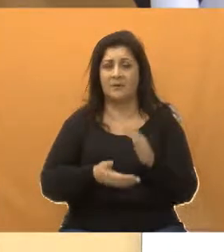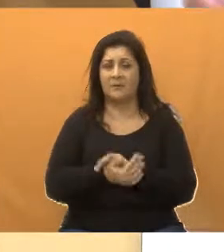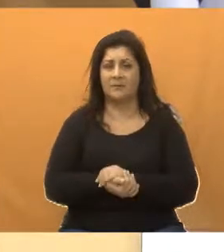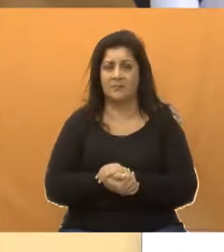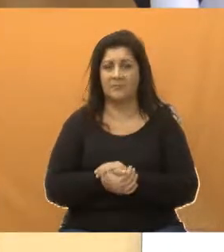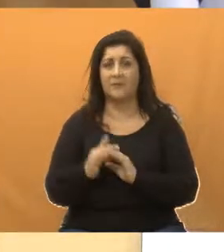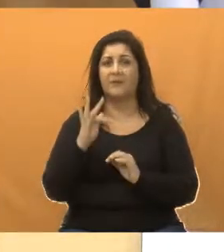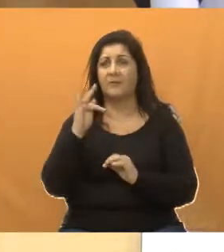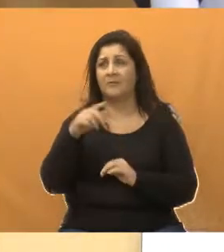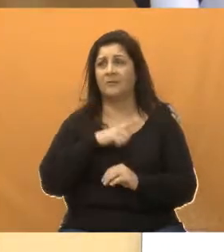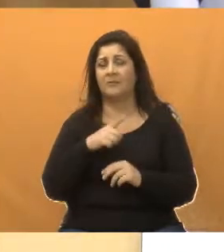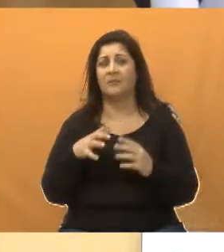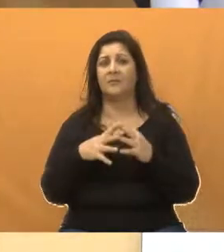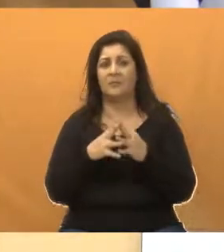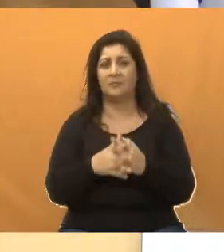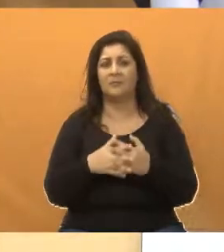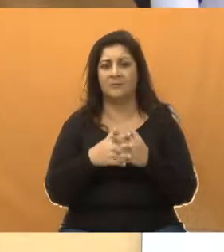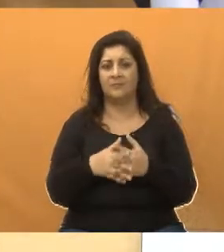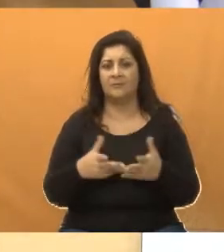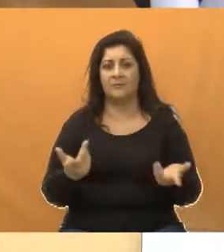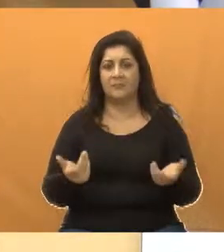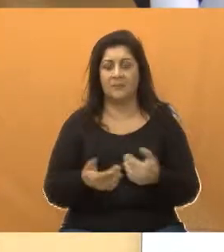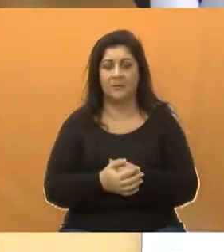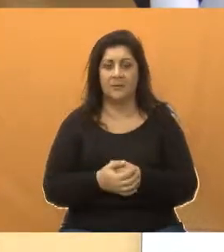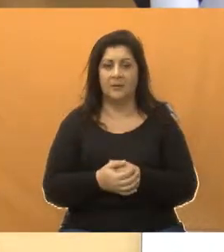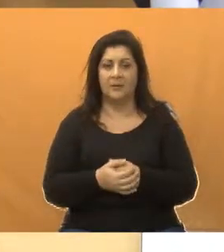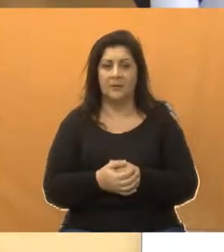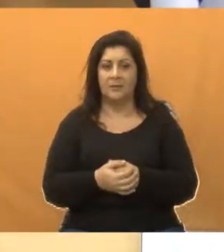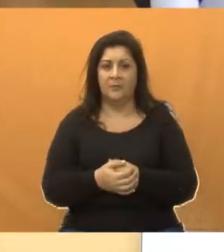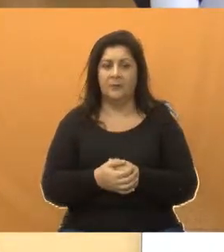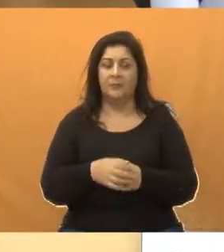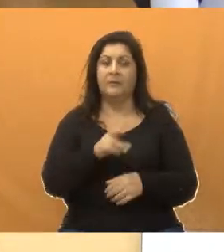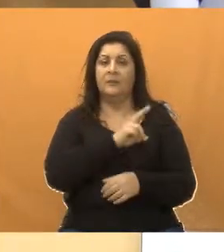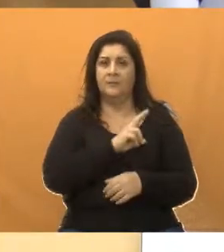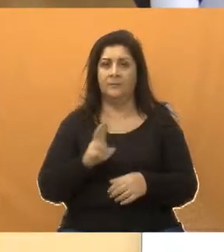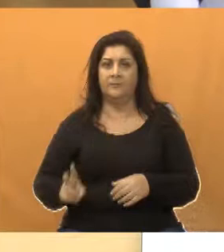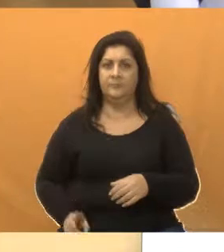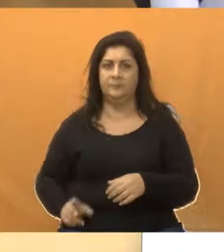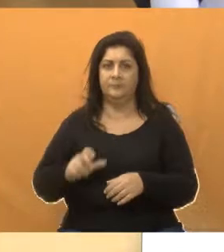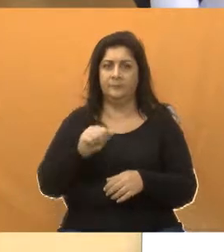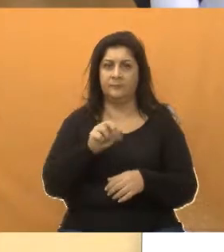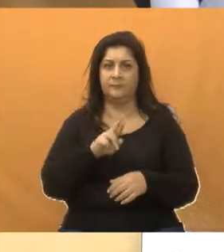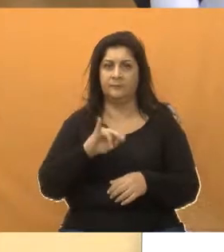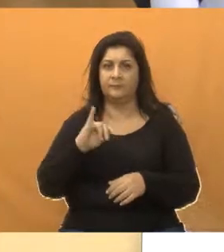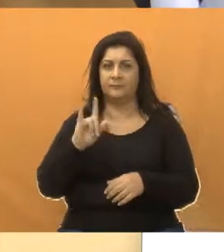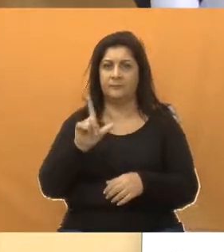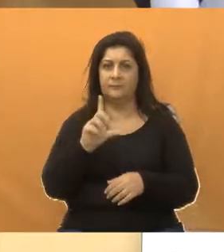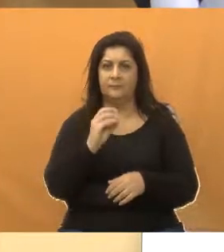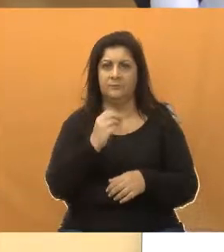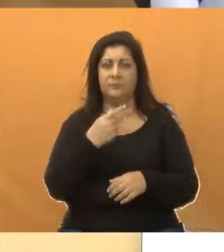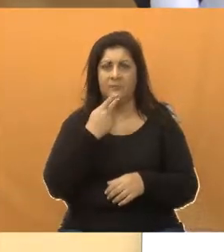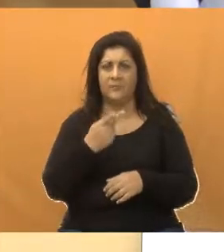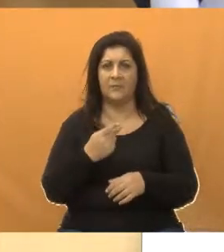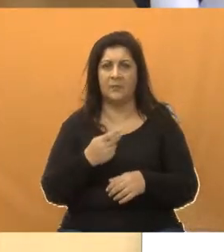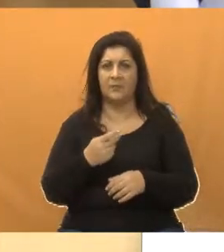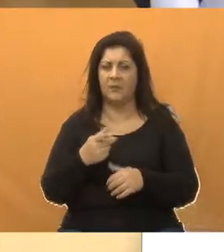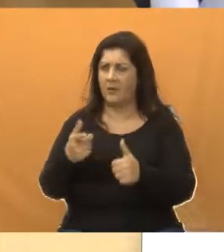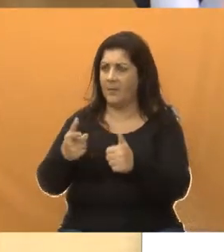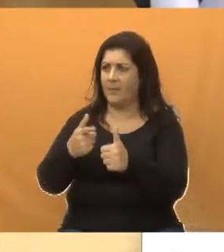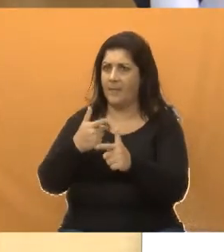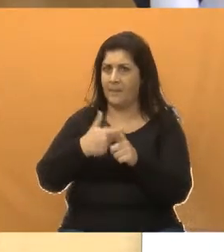tenha dificuldade financeira, é isso que está falado aqui. O vereador Darildo colocou muito bem, o SAI emprestou aqui 500